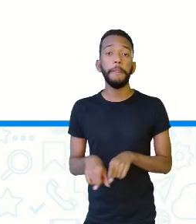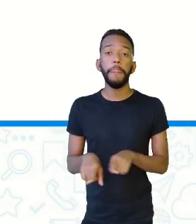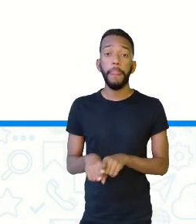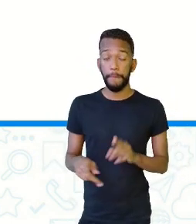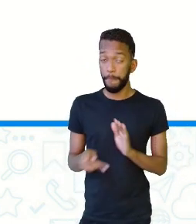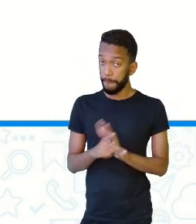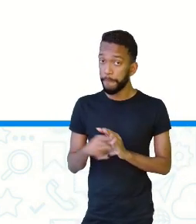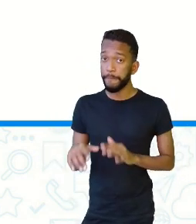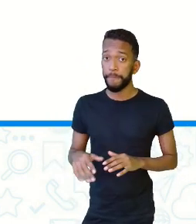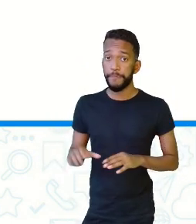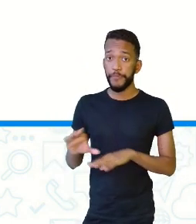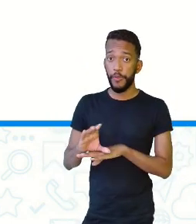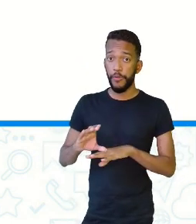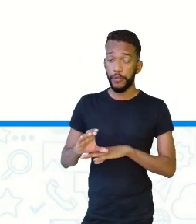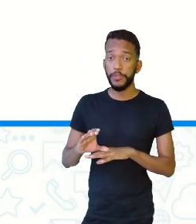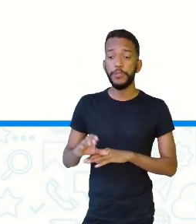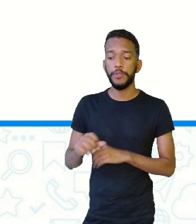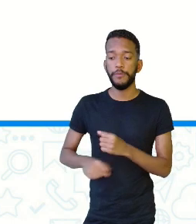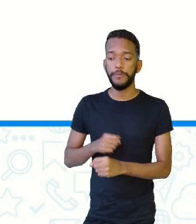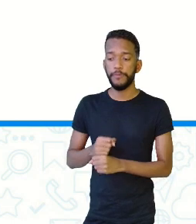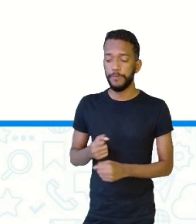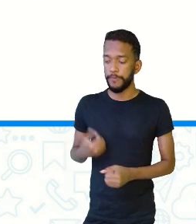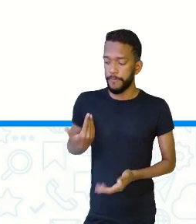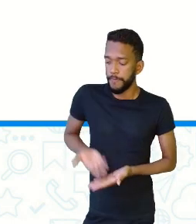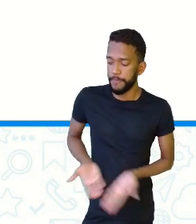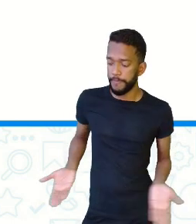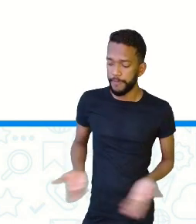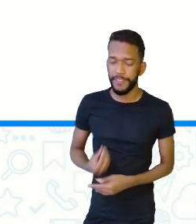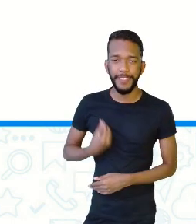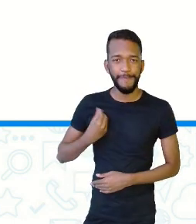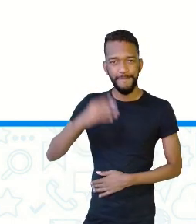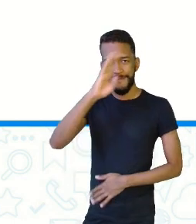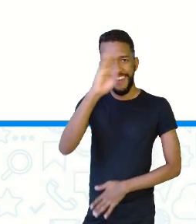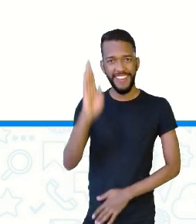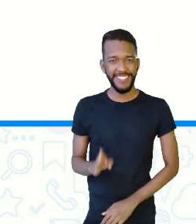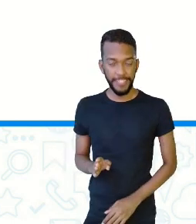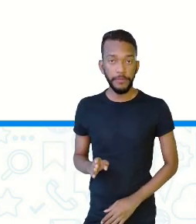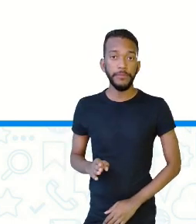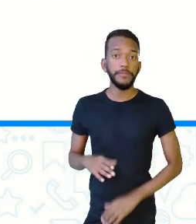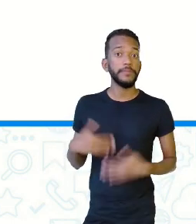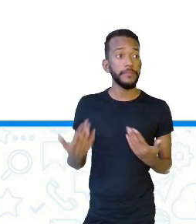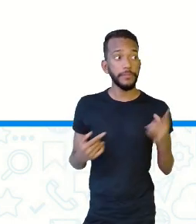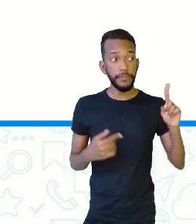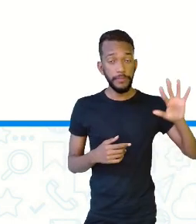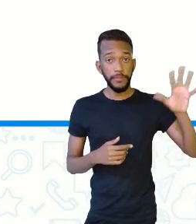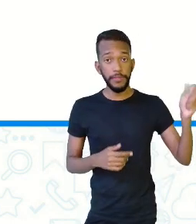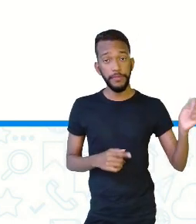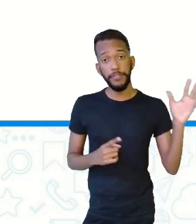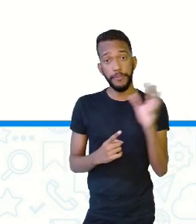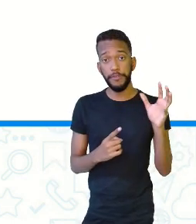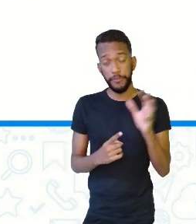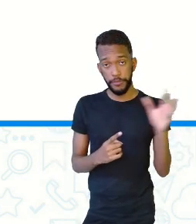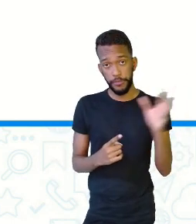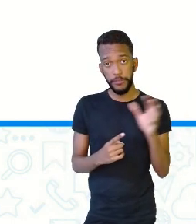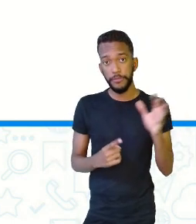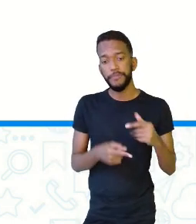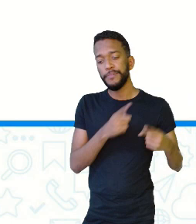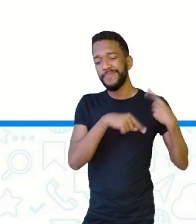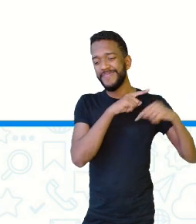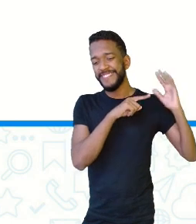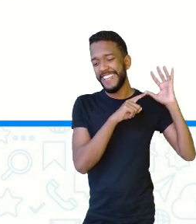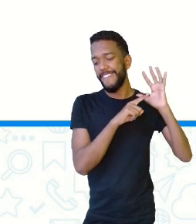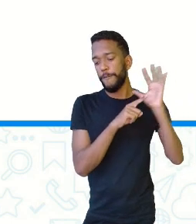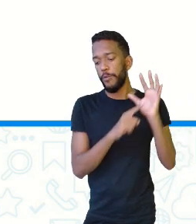da Constituição do nosso país. Então, a influência dos africanos lá do passado